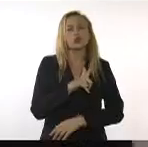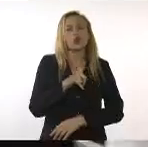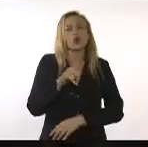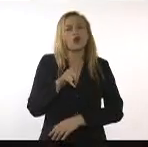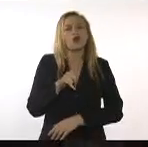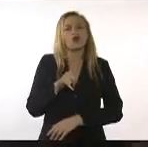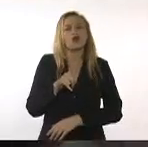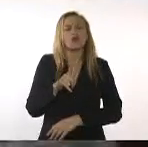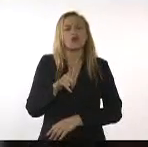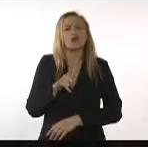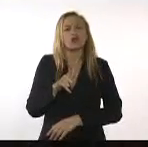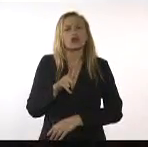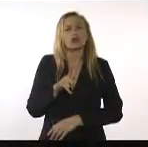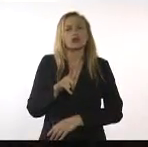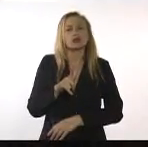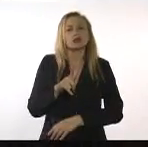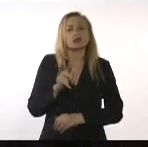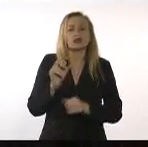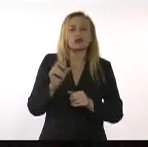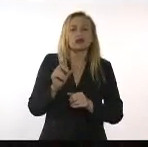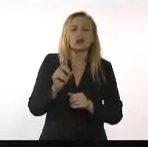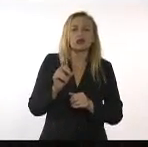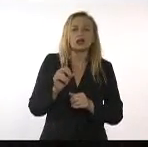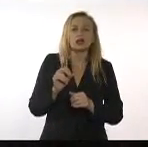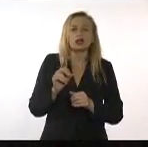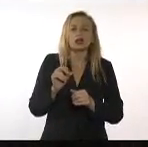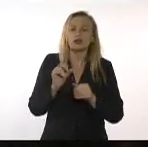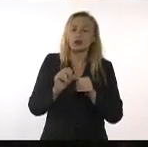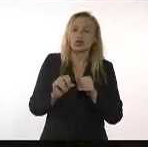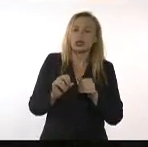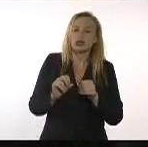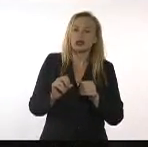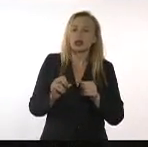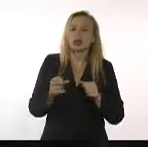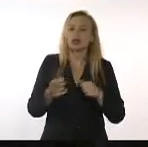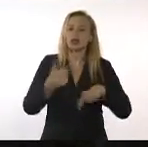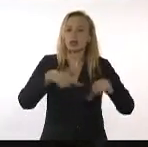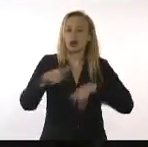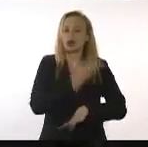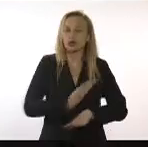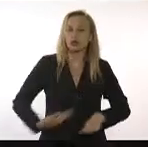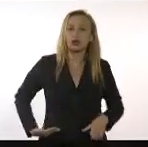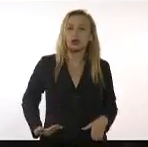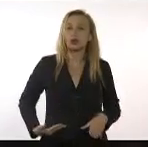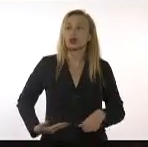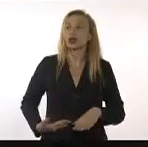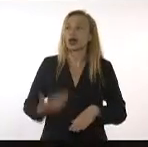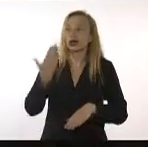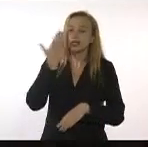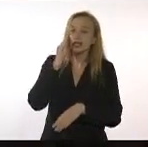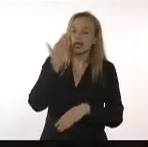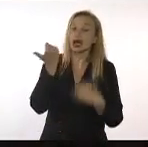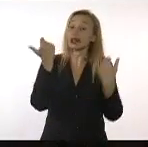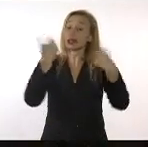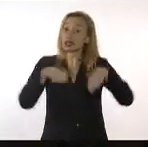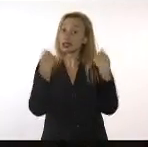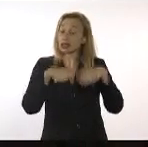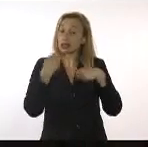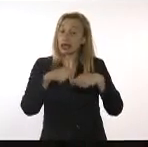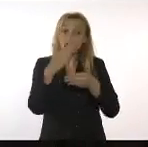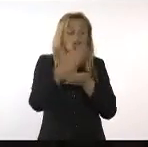convencer os servidores públicos da necessidade de hoje derrubamos o veto do